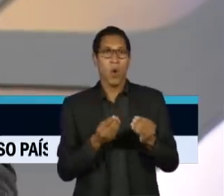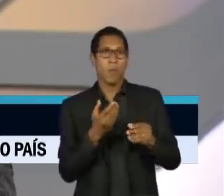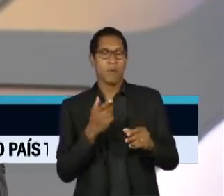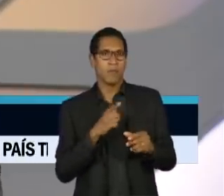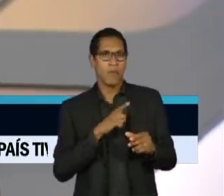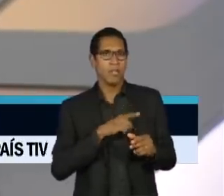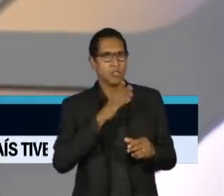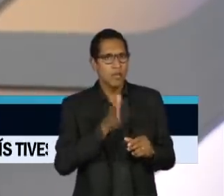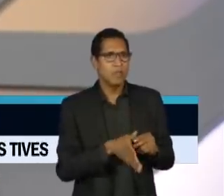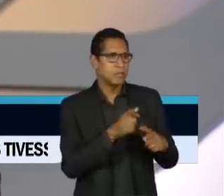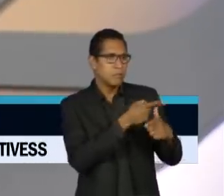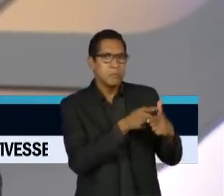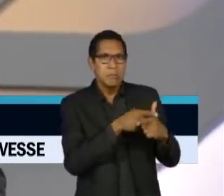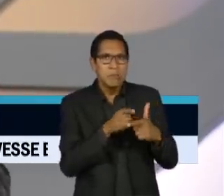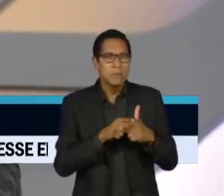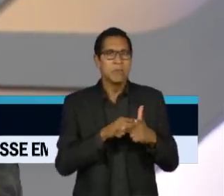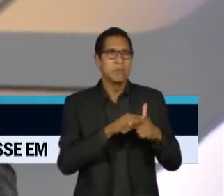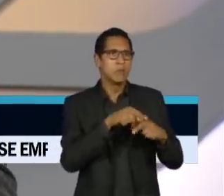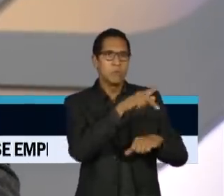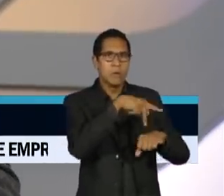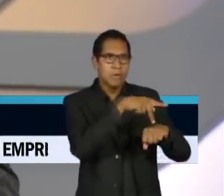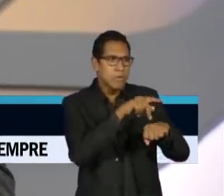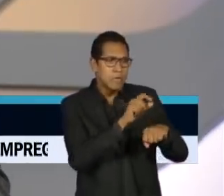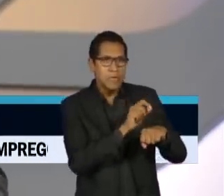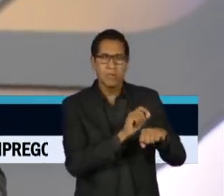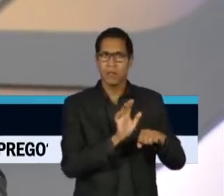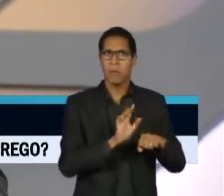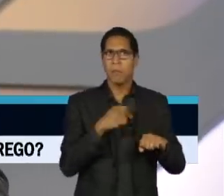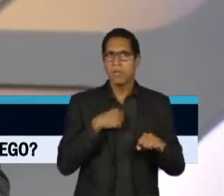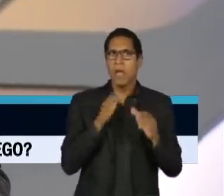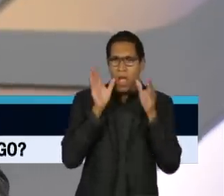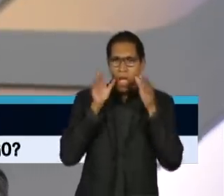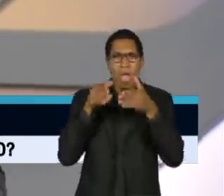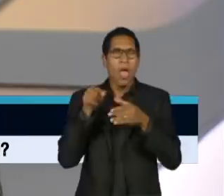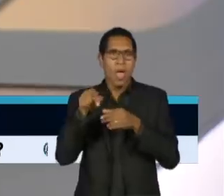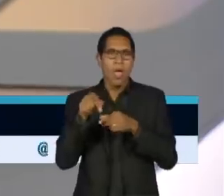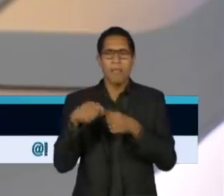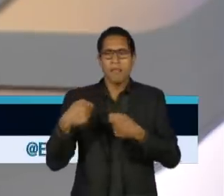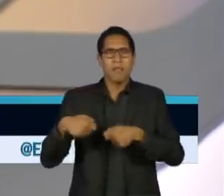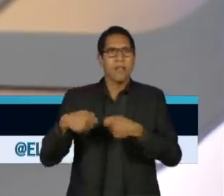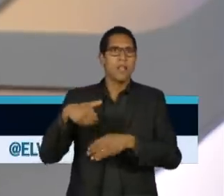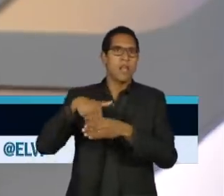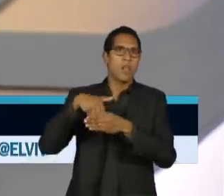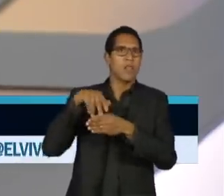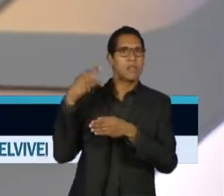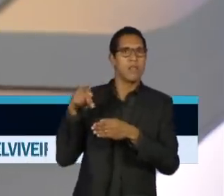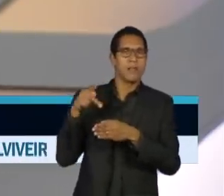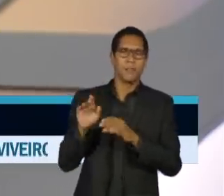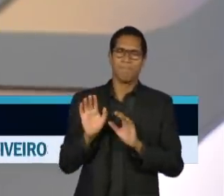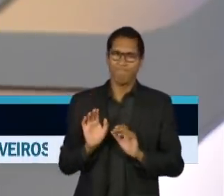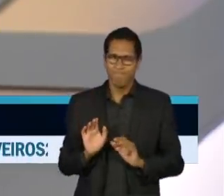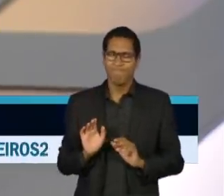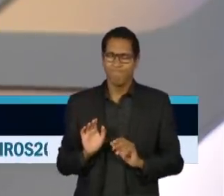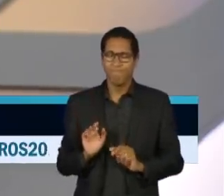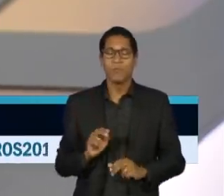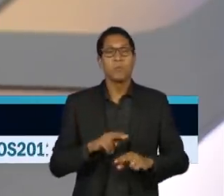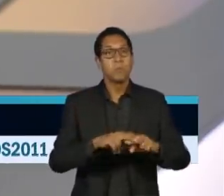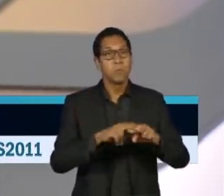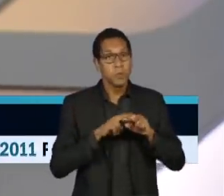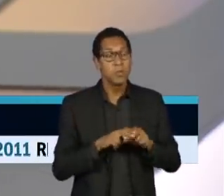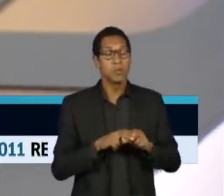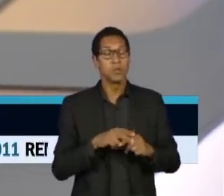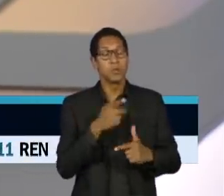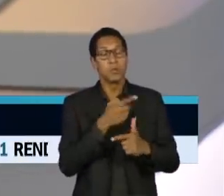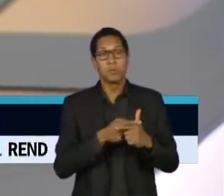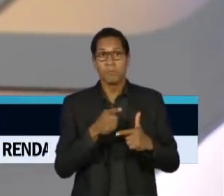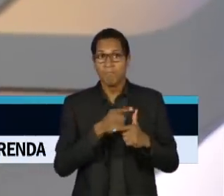sistêmica que o país está vivendo, mas de atender a necessidades eleitorais específicas. Eu acho que tem um problema muito